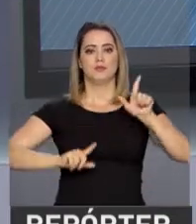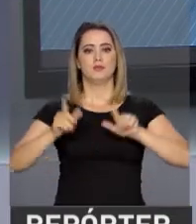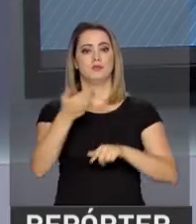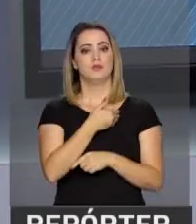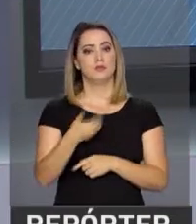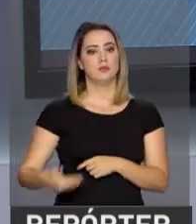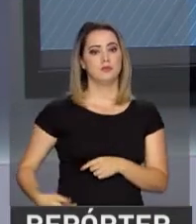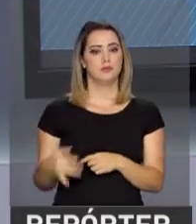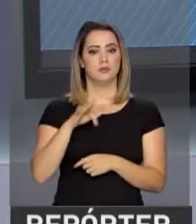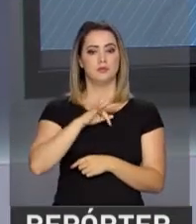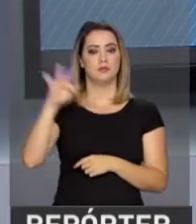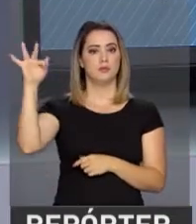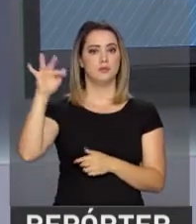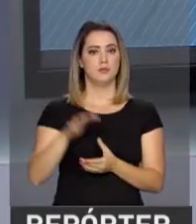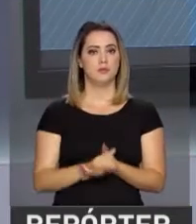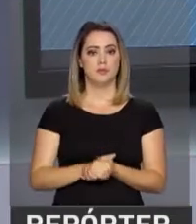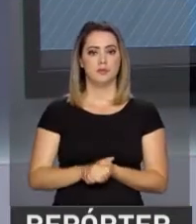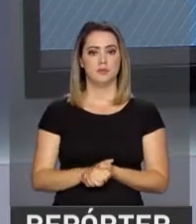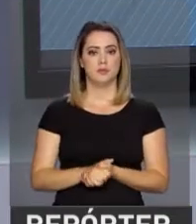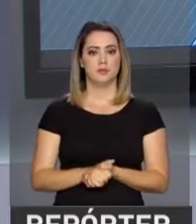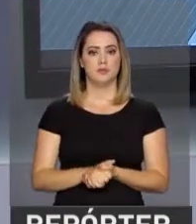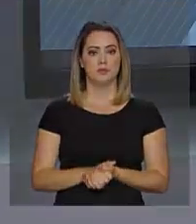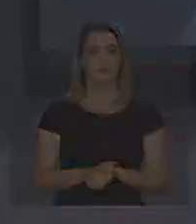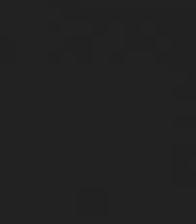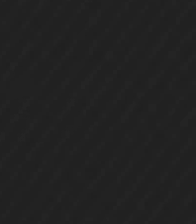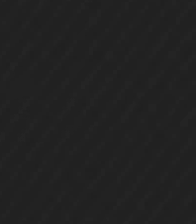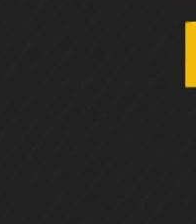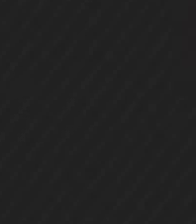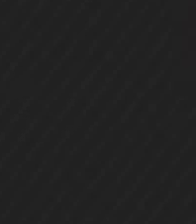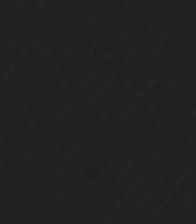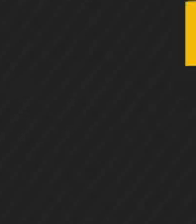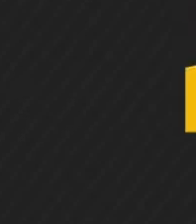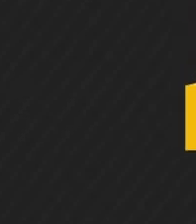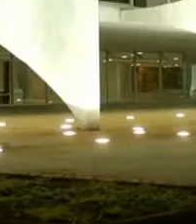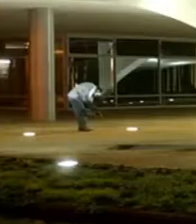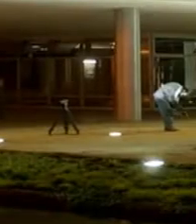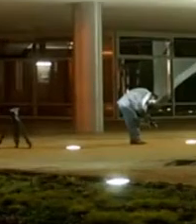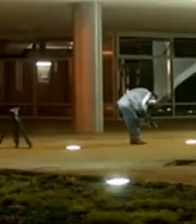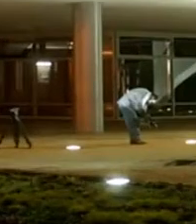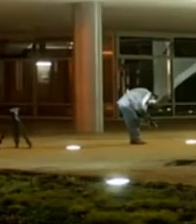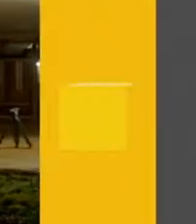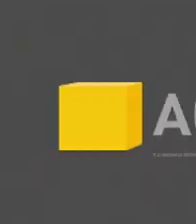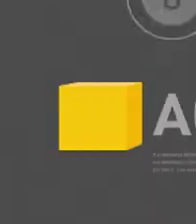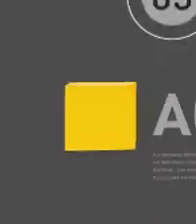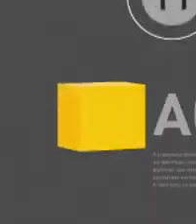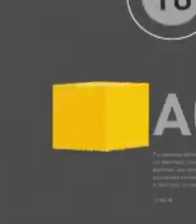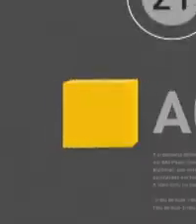com a gente na NBR, a TV do Governo Federal.